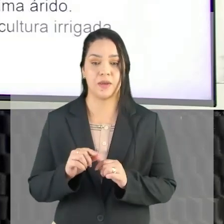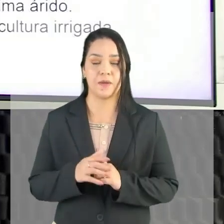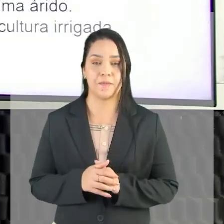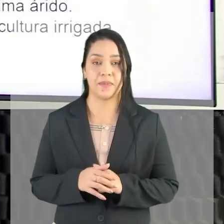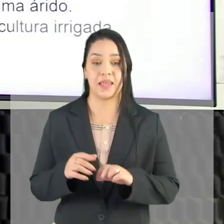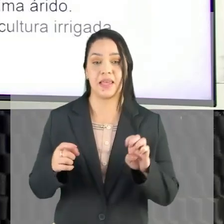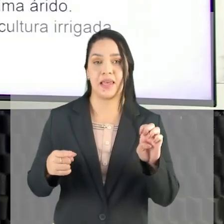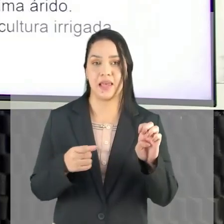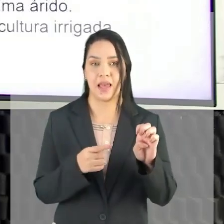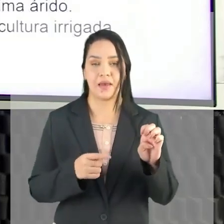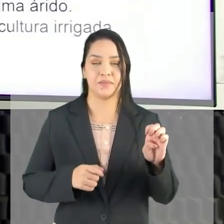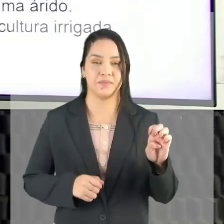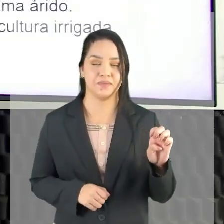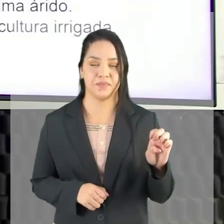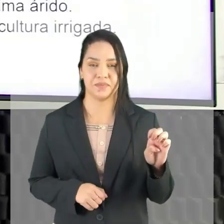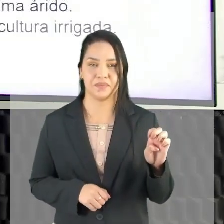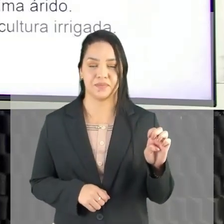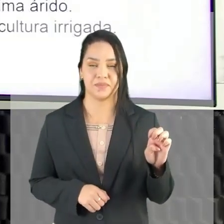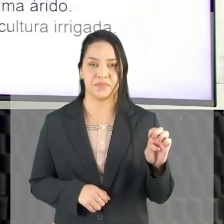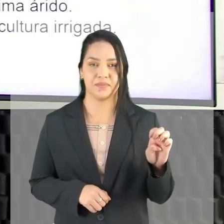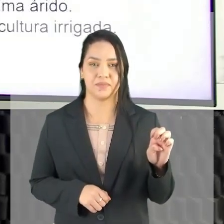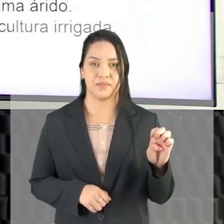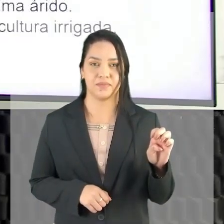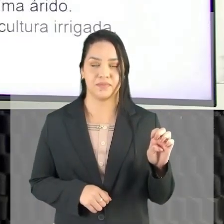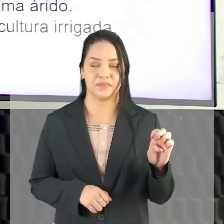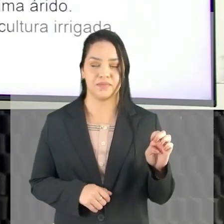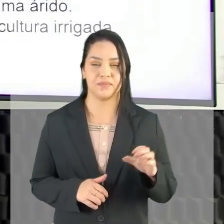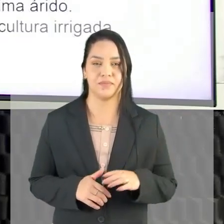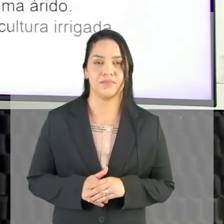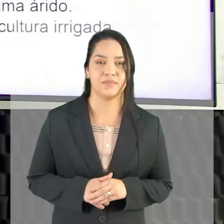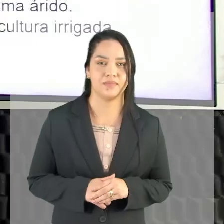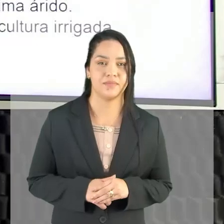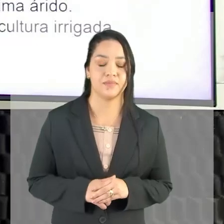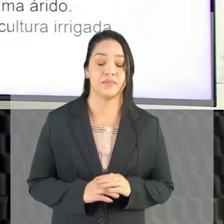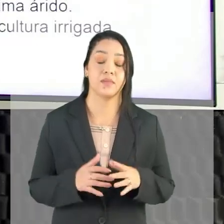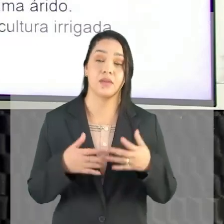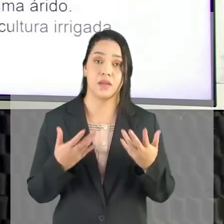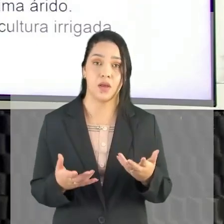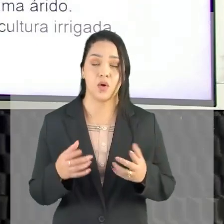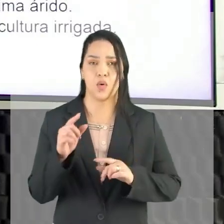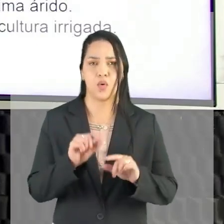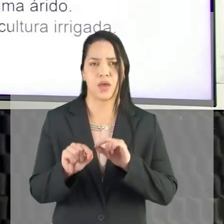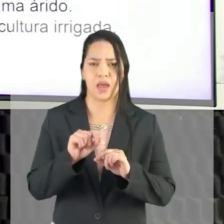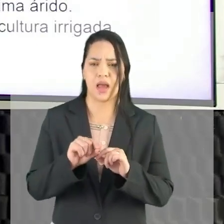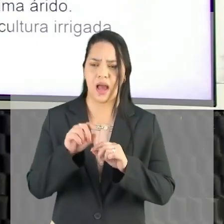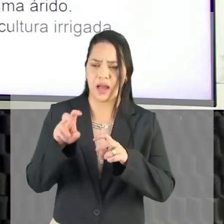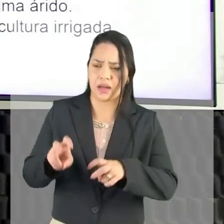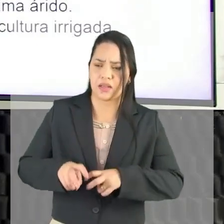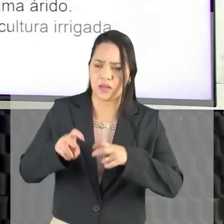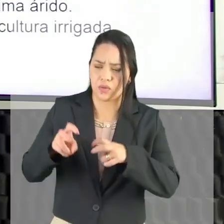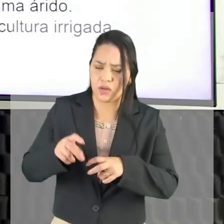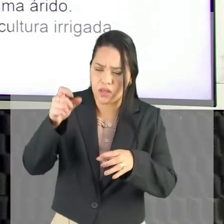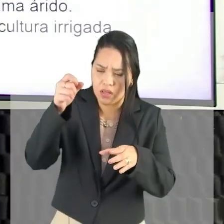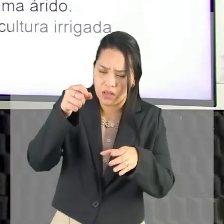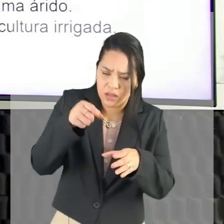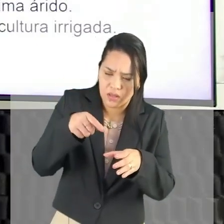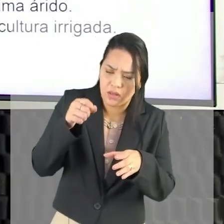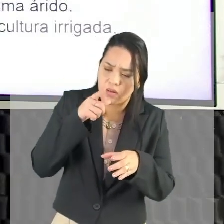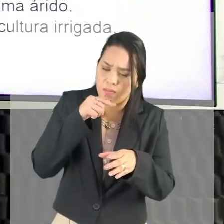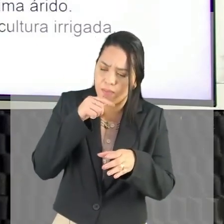E letra E, a redução das áreas de agricultura irrigada. Bem, a agricultura irrigada